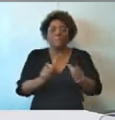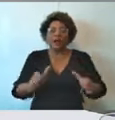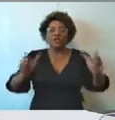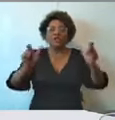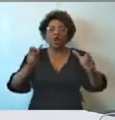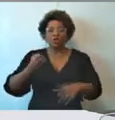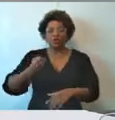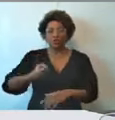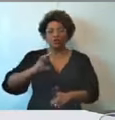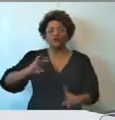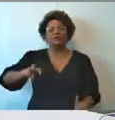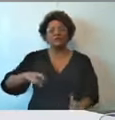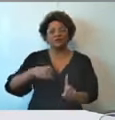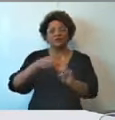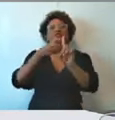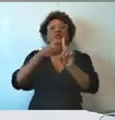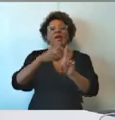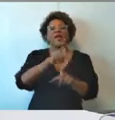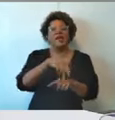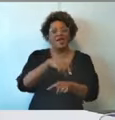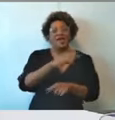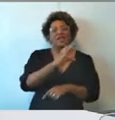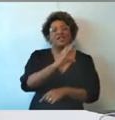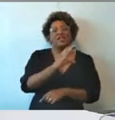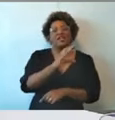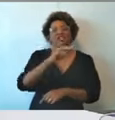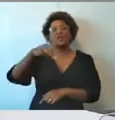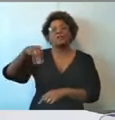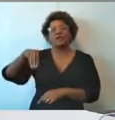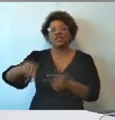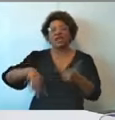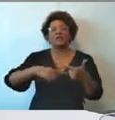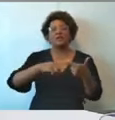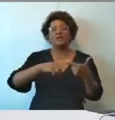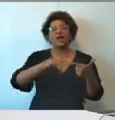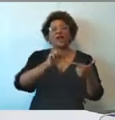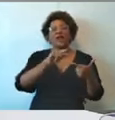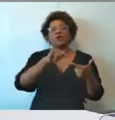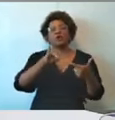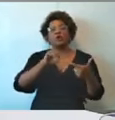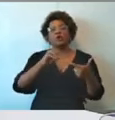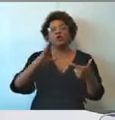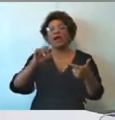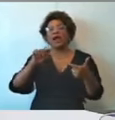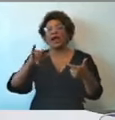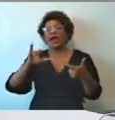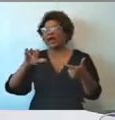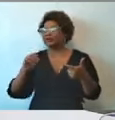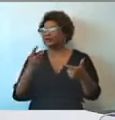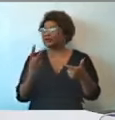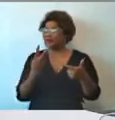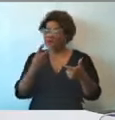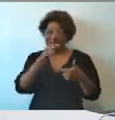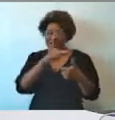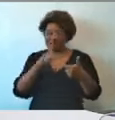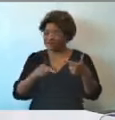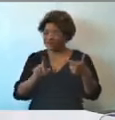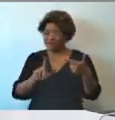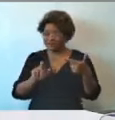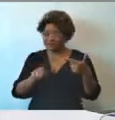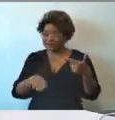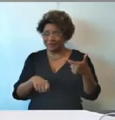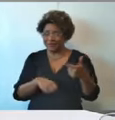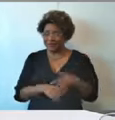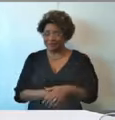Cristiano Machado e Antônio Carlos. Todos dois não têm condição. Na Cristiano Machado, talvez um